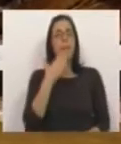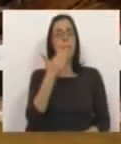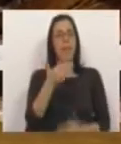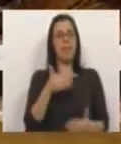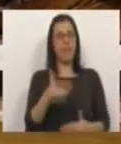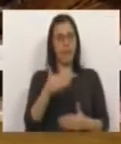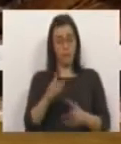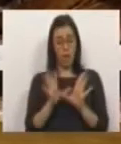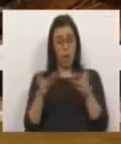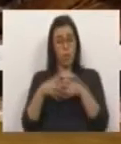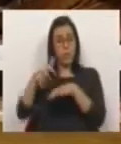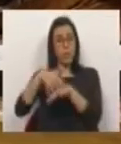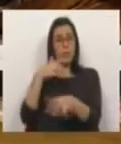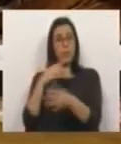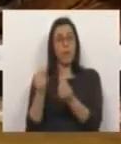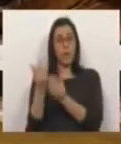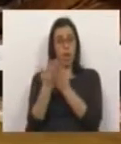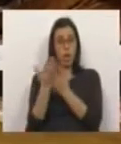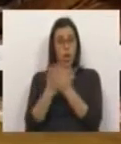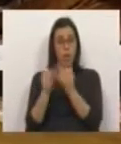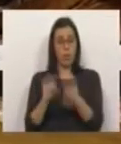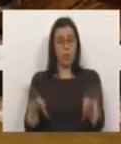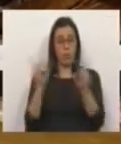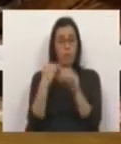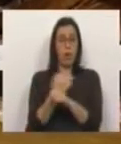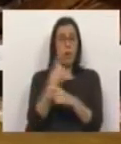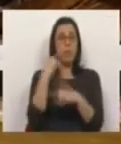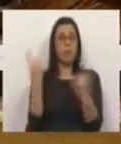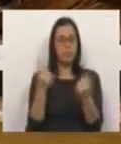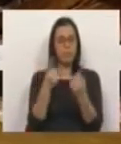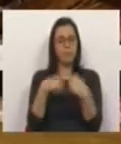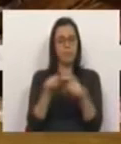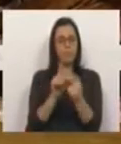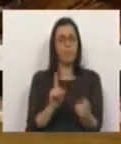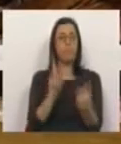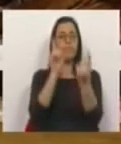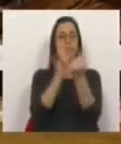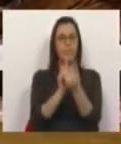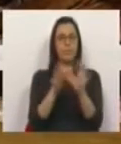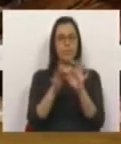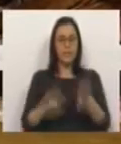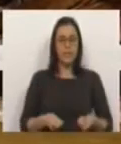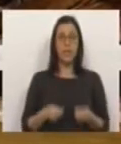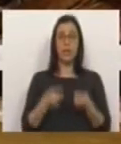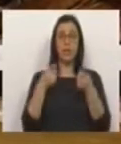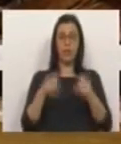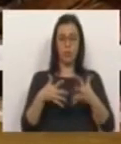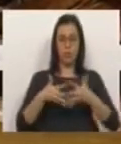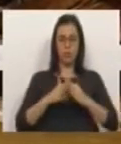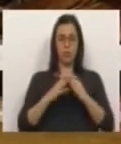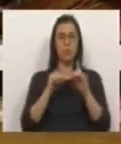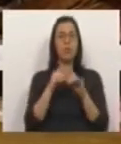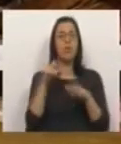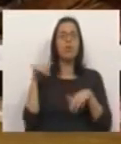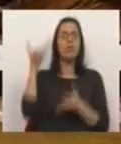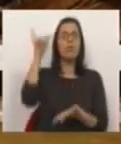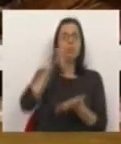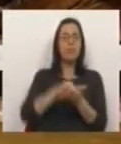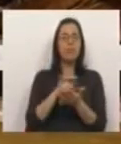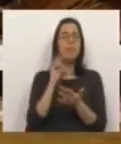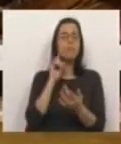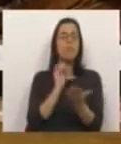requerer na Comissão Parlamentar de Economia, Inovação e Obras Públicas, a audição sobre os investimentos em infraestruturas aeroportuárias